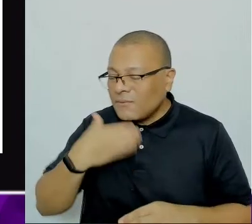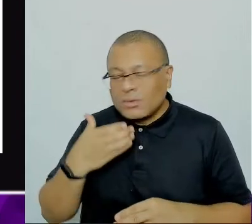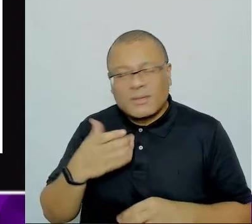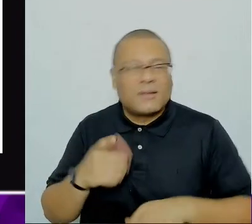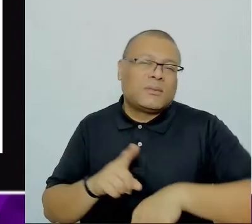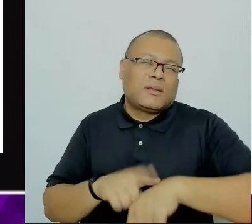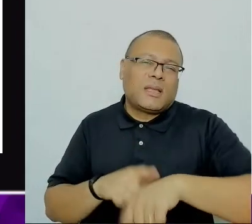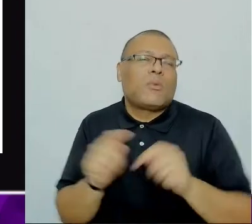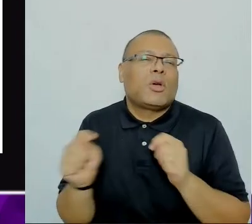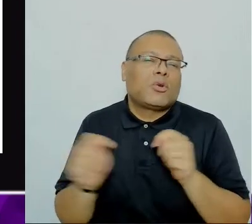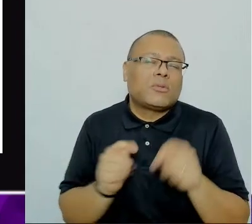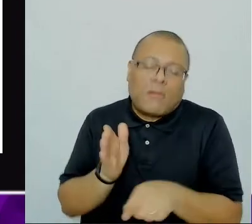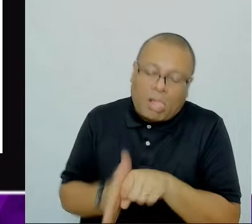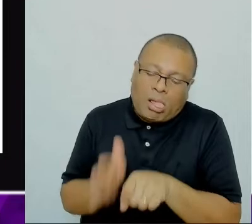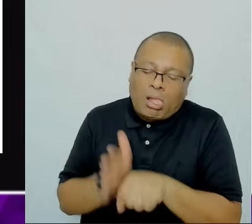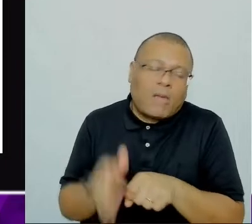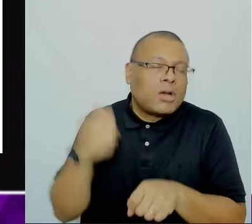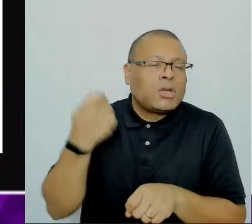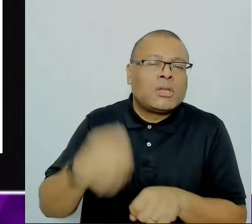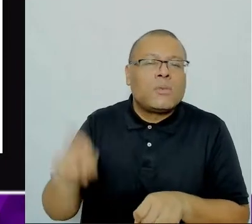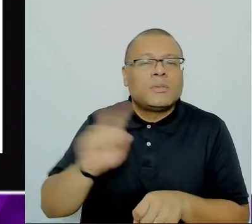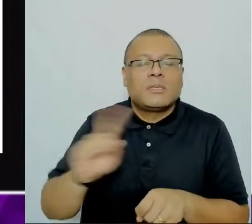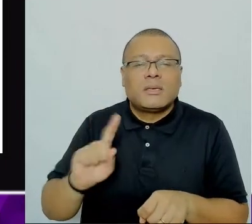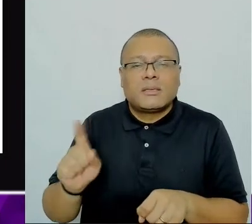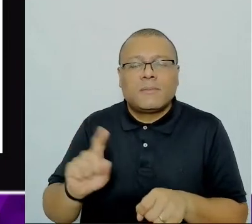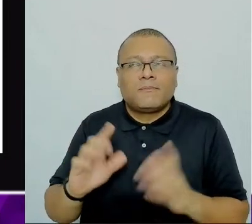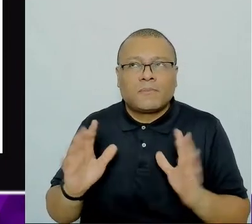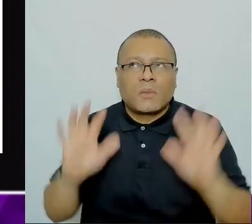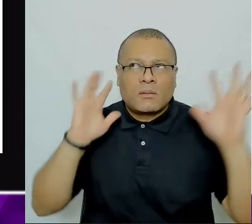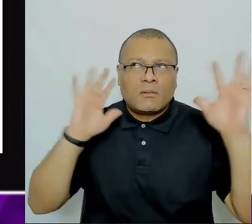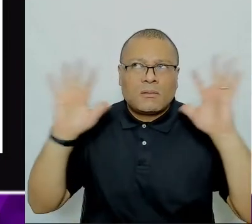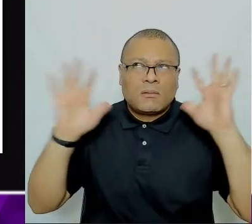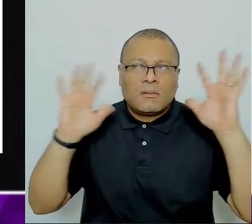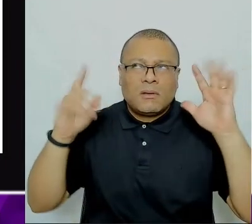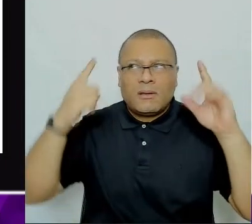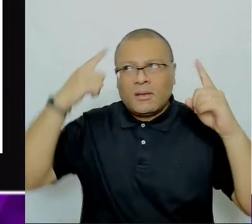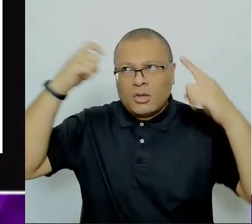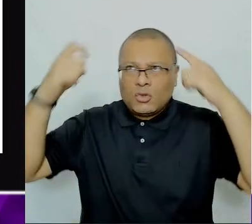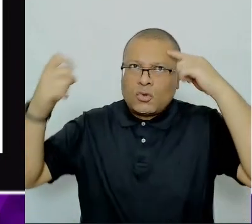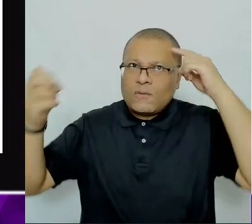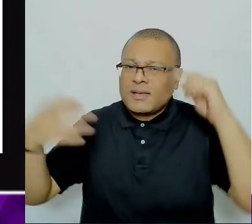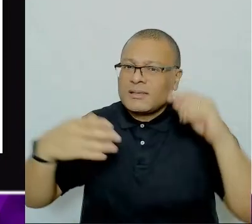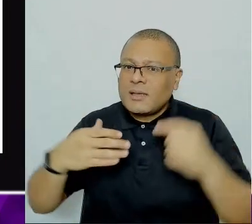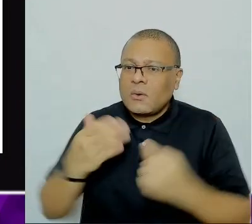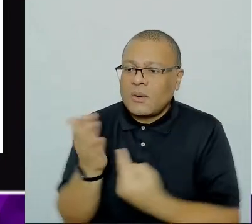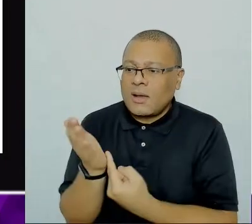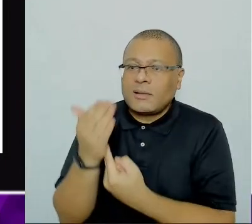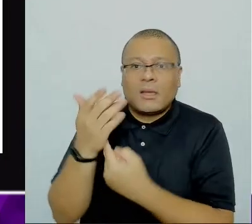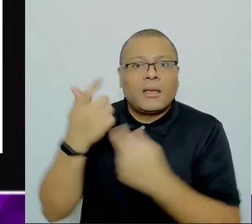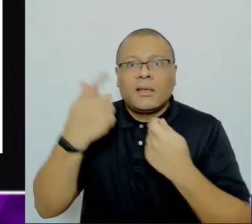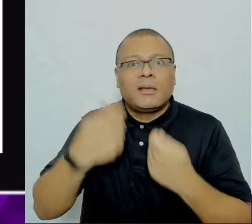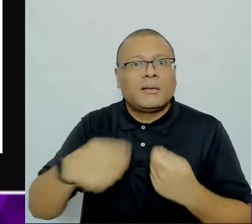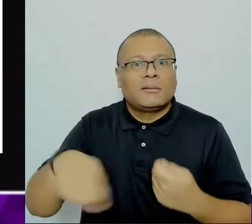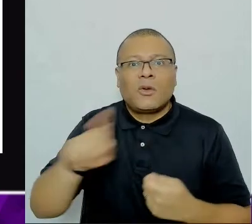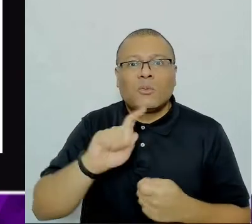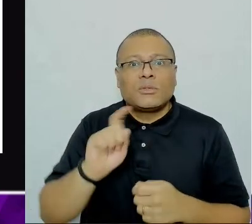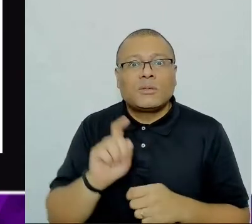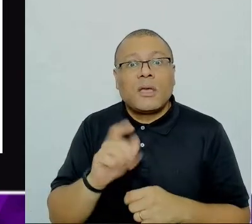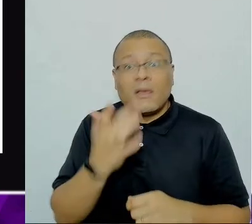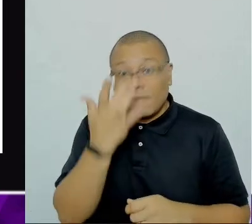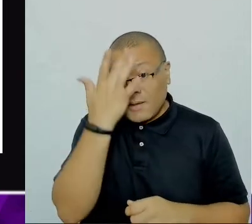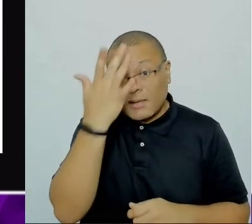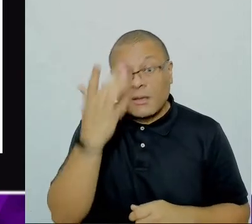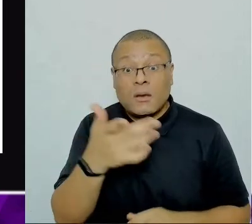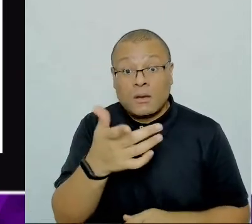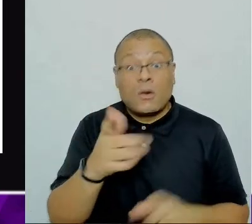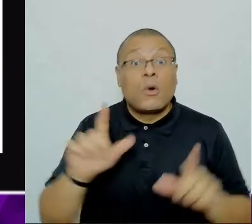não vai precisar ficar cortando ali. Então sim, dá para trazer a inovação sem precisar de tecnologia. A gente está falando de uma loja